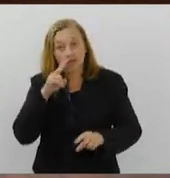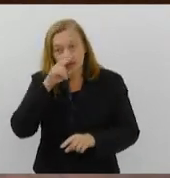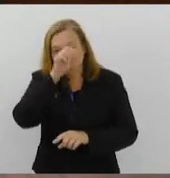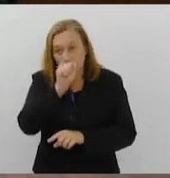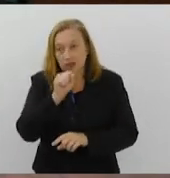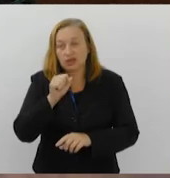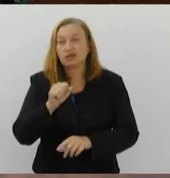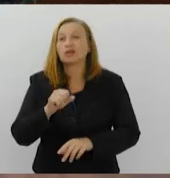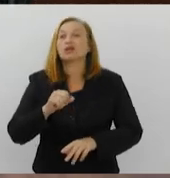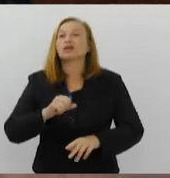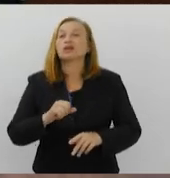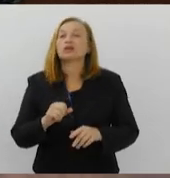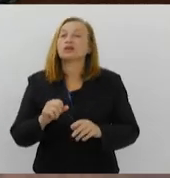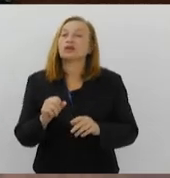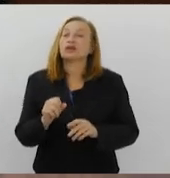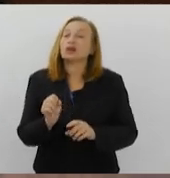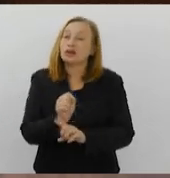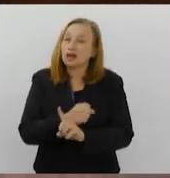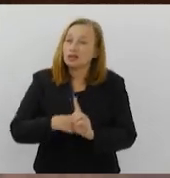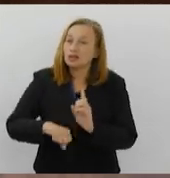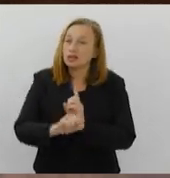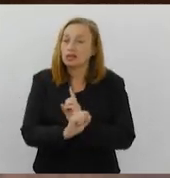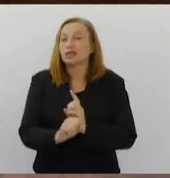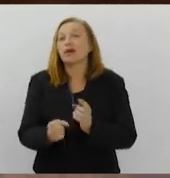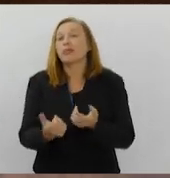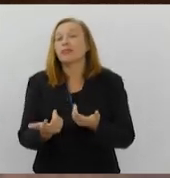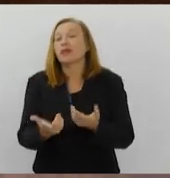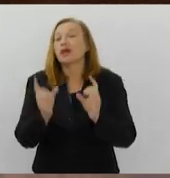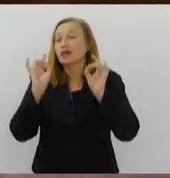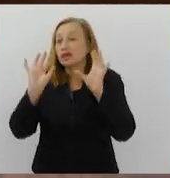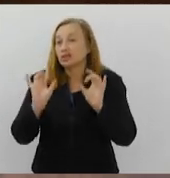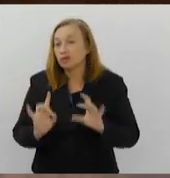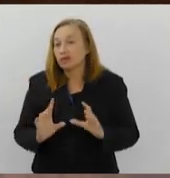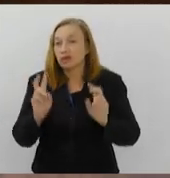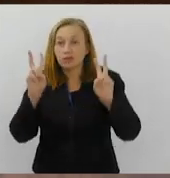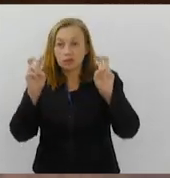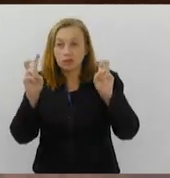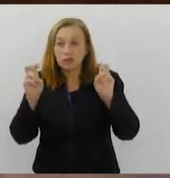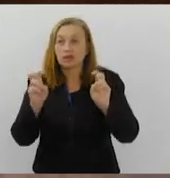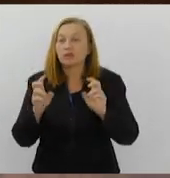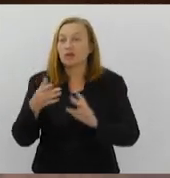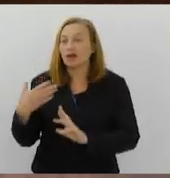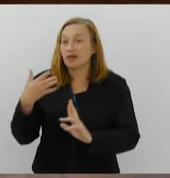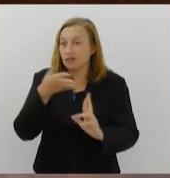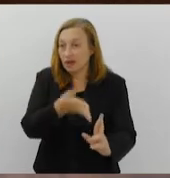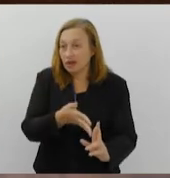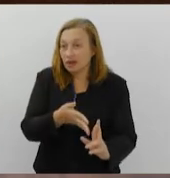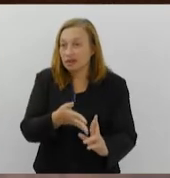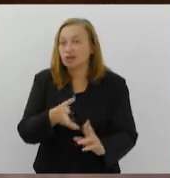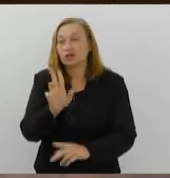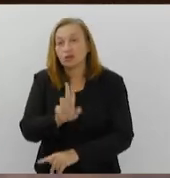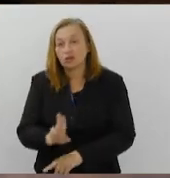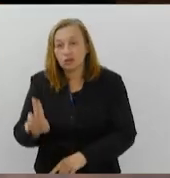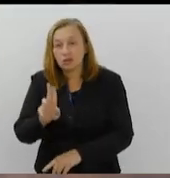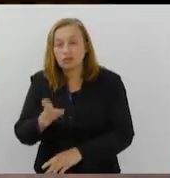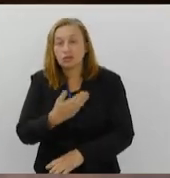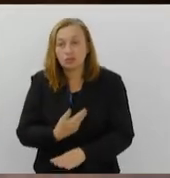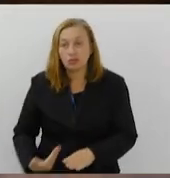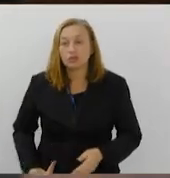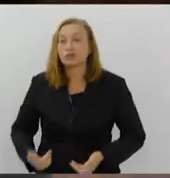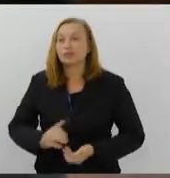essa popularização, essa democratização, especialmente nos temas a que se refere, temas de utilidade